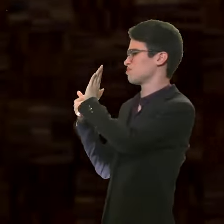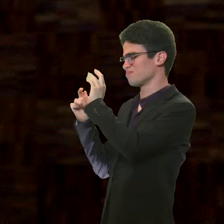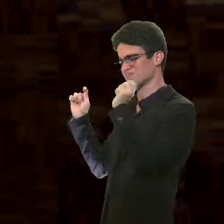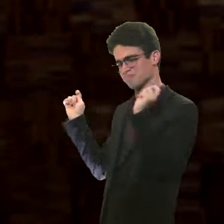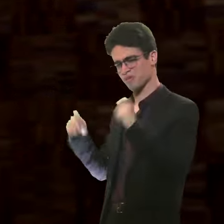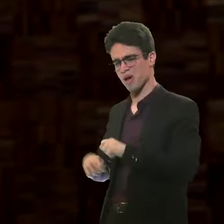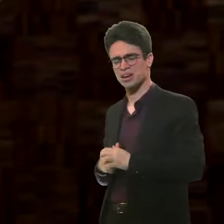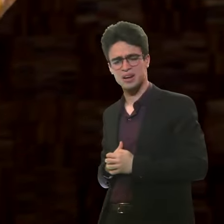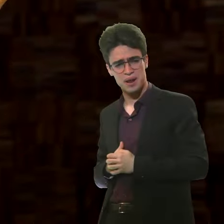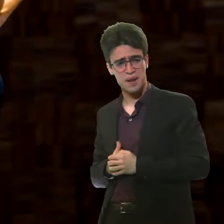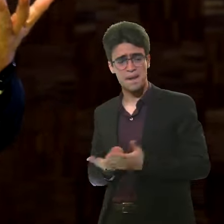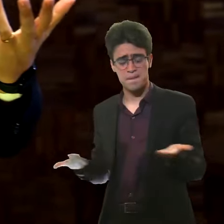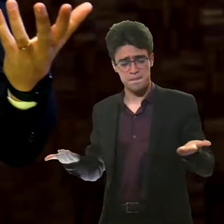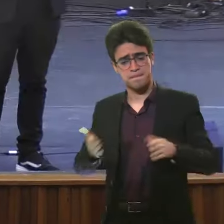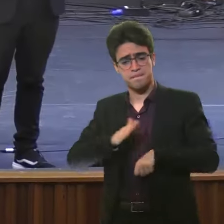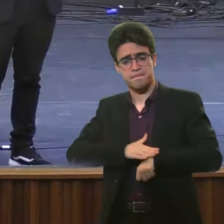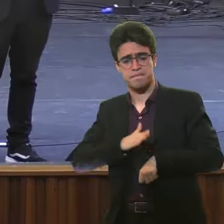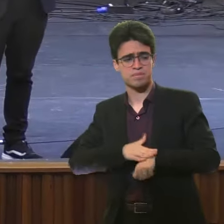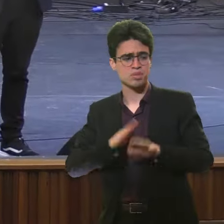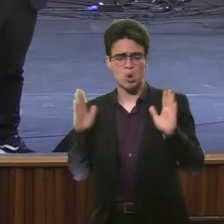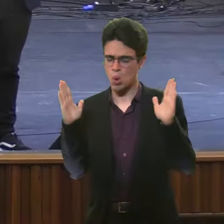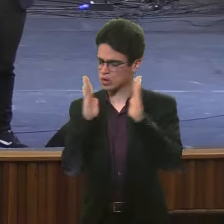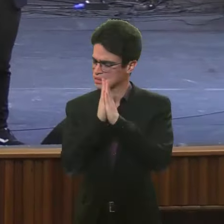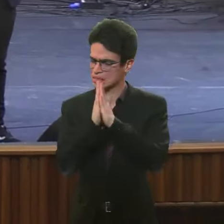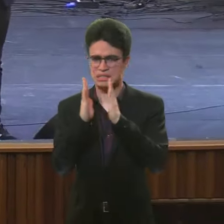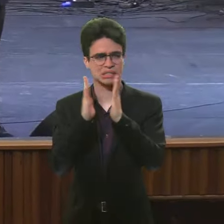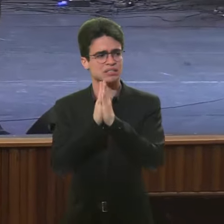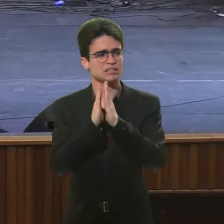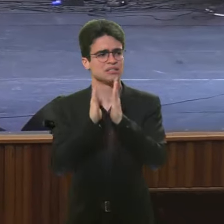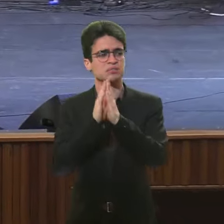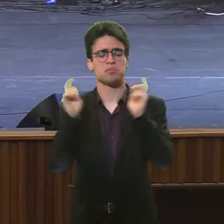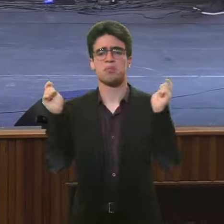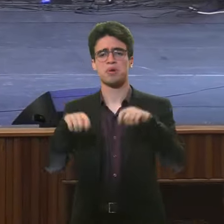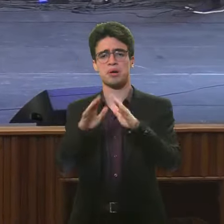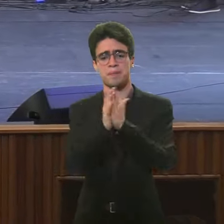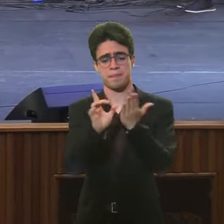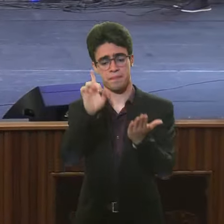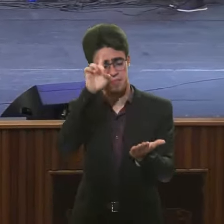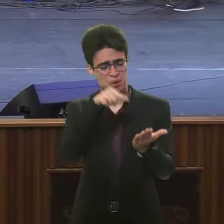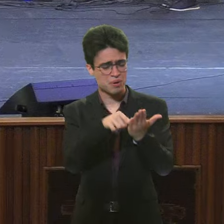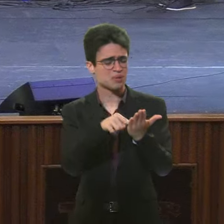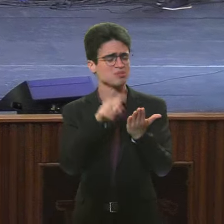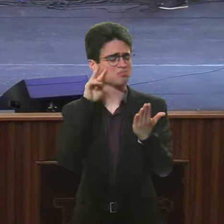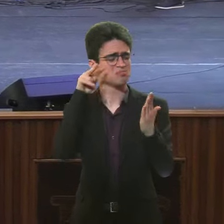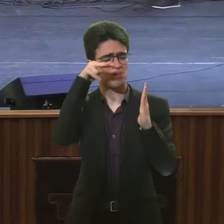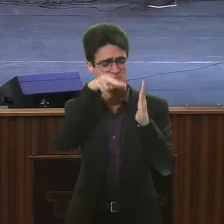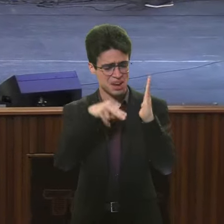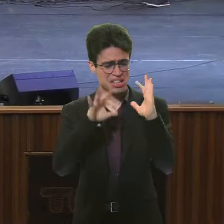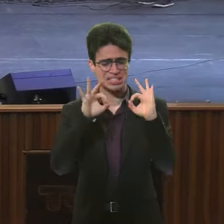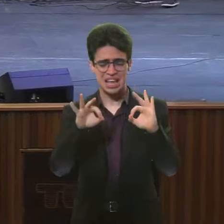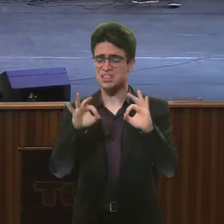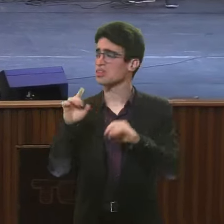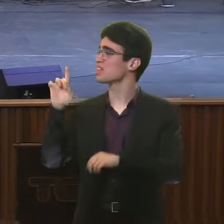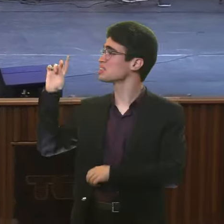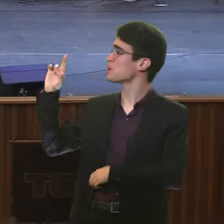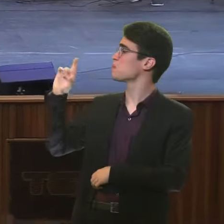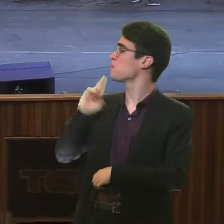porque esse é um momento de oração, é um momento de olhar para a palavra e responder ao Senhor aquilo que Ele falou com a gente.